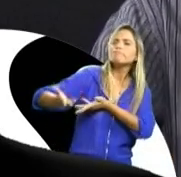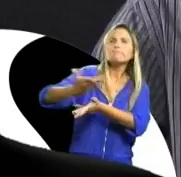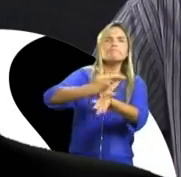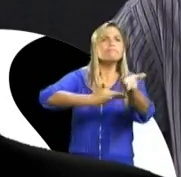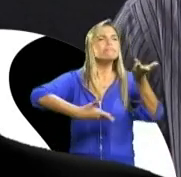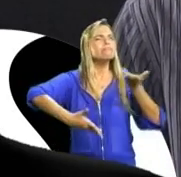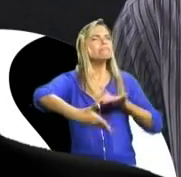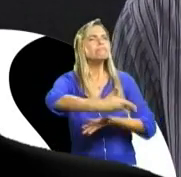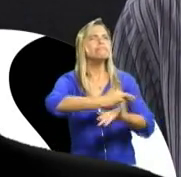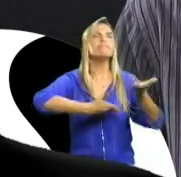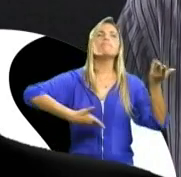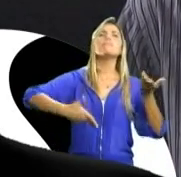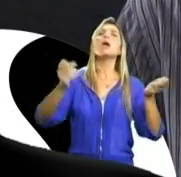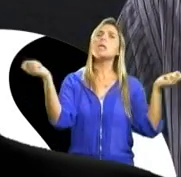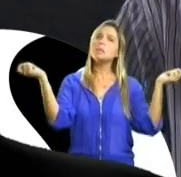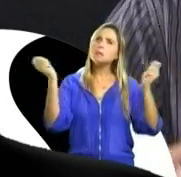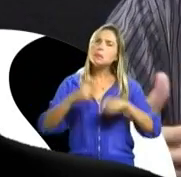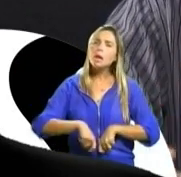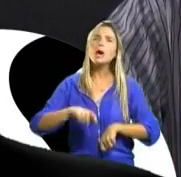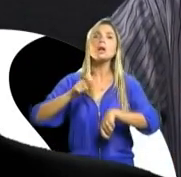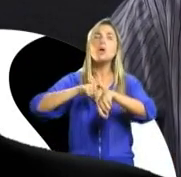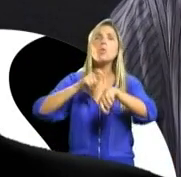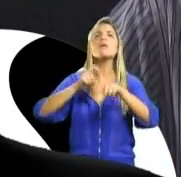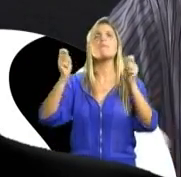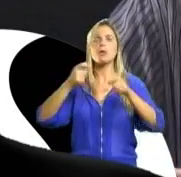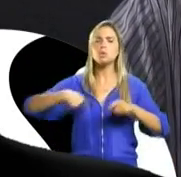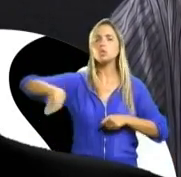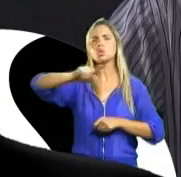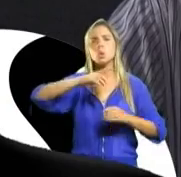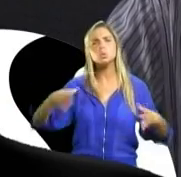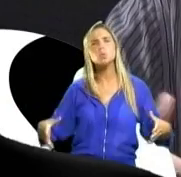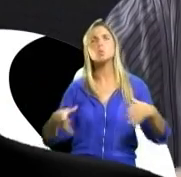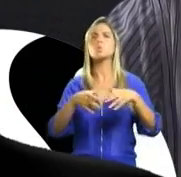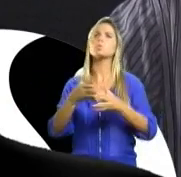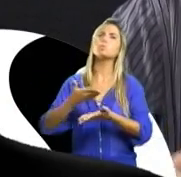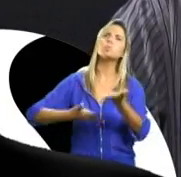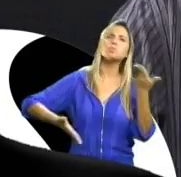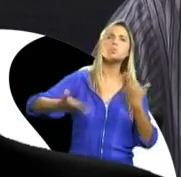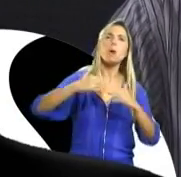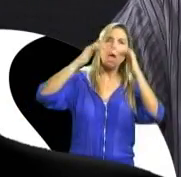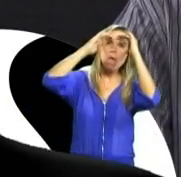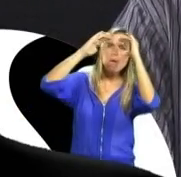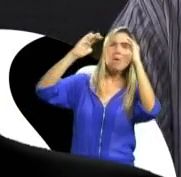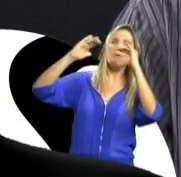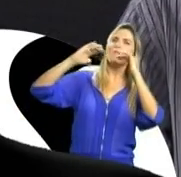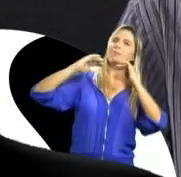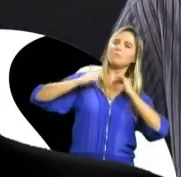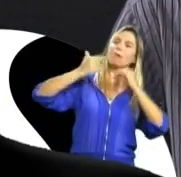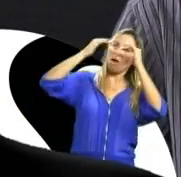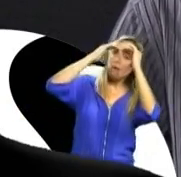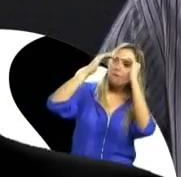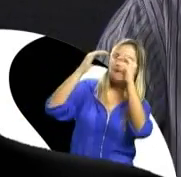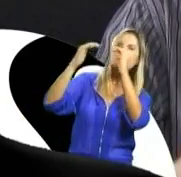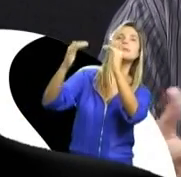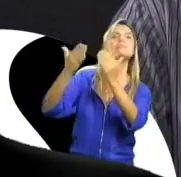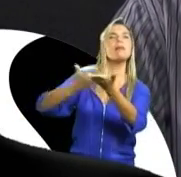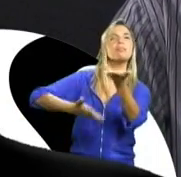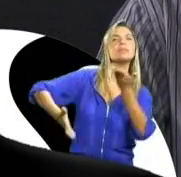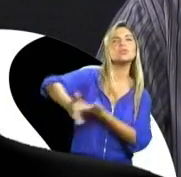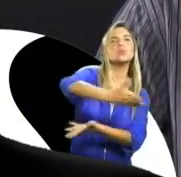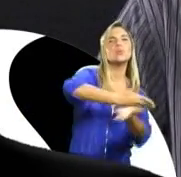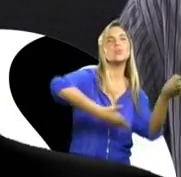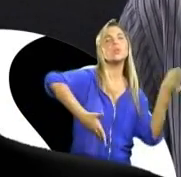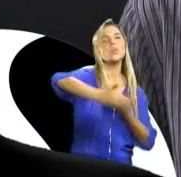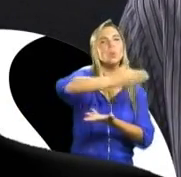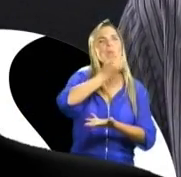uma pessoa que vai entrar dentro de uma arena de discussão, que vai respeitar, não vai me tratar como um objeto qualquer, a partir